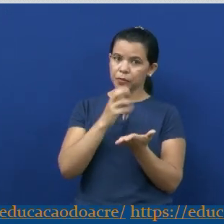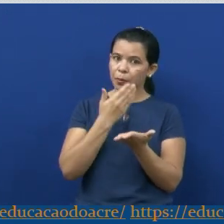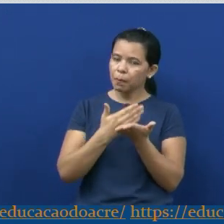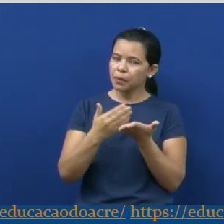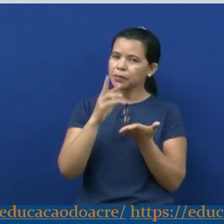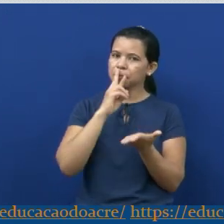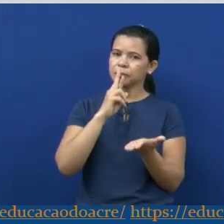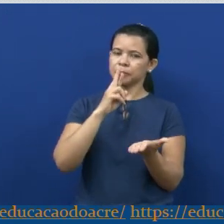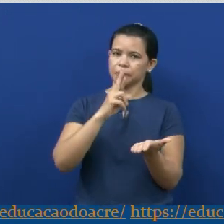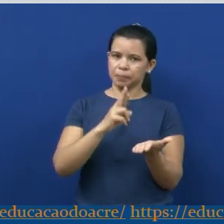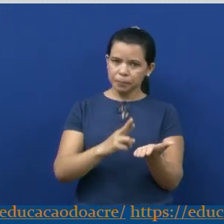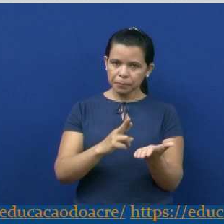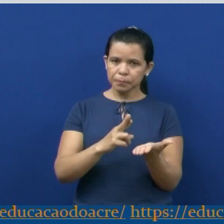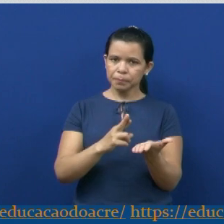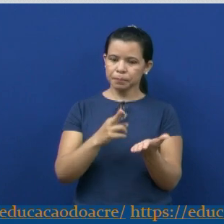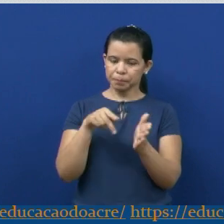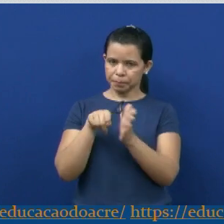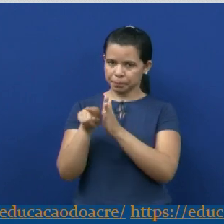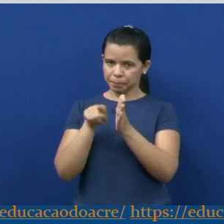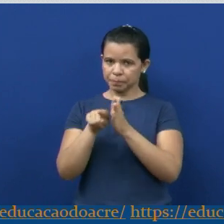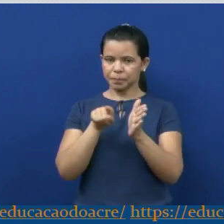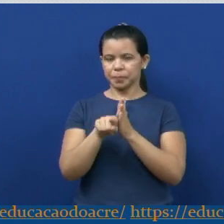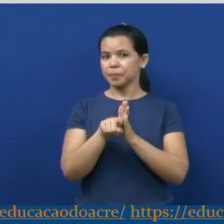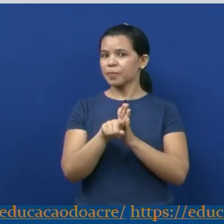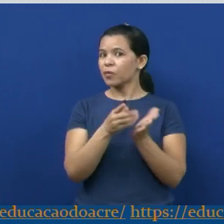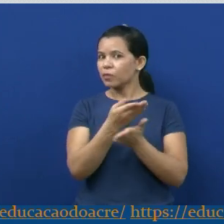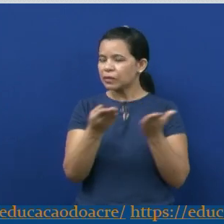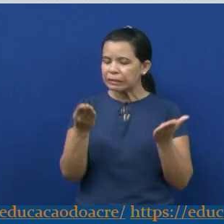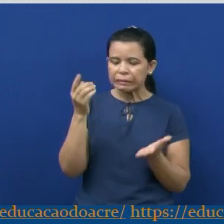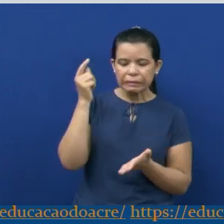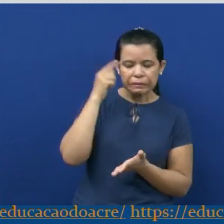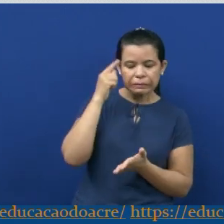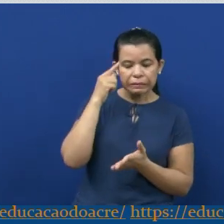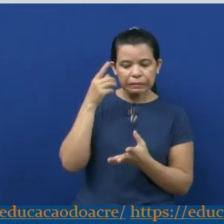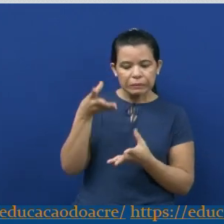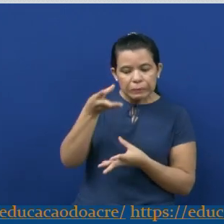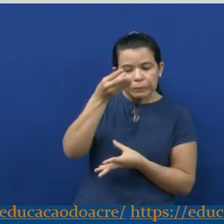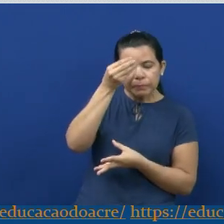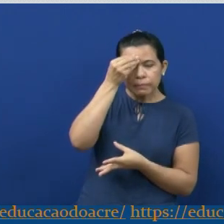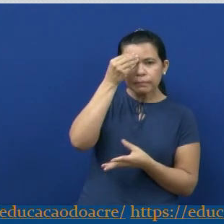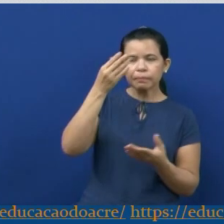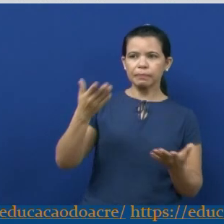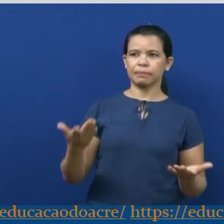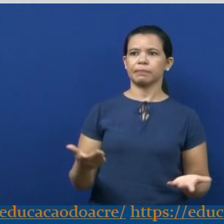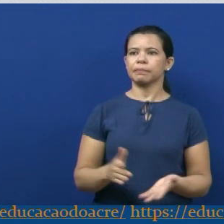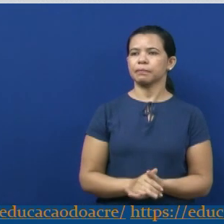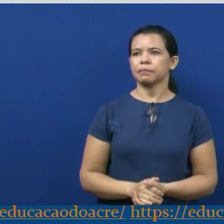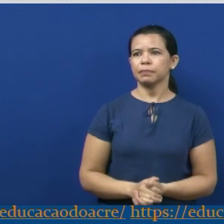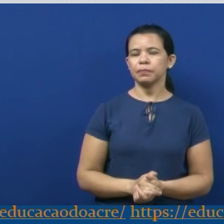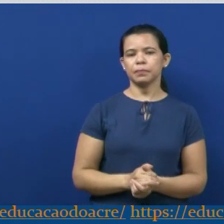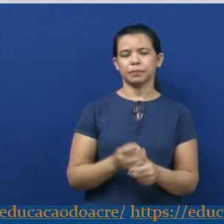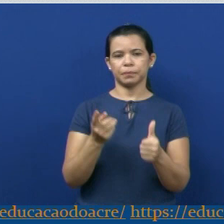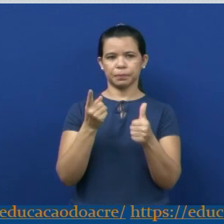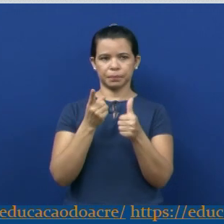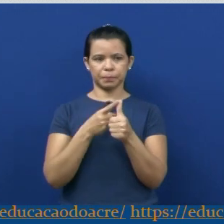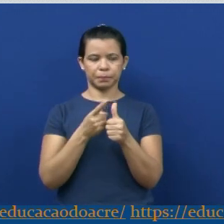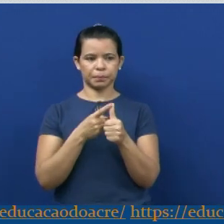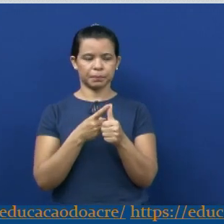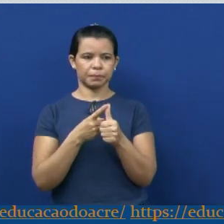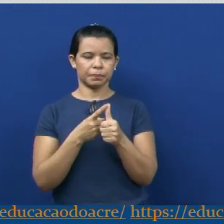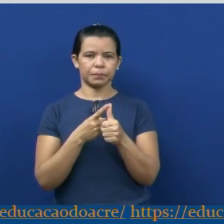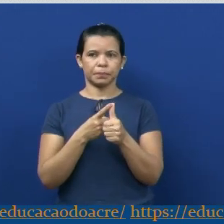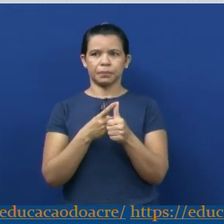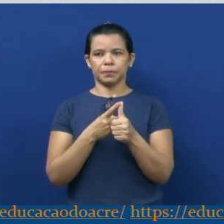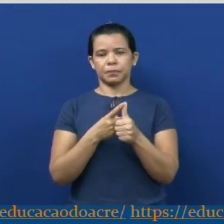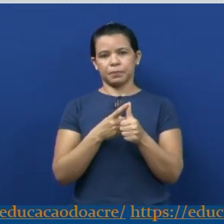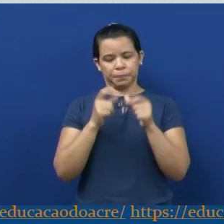as perguntinhas para ver se você assimilou o assunto. Vamos lá? Primeira questão, olhe